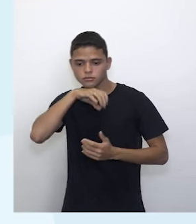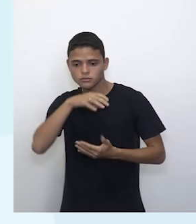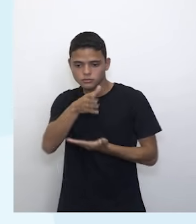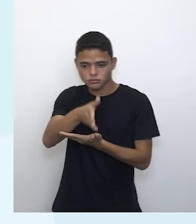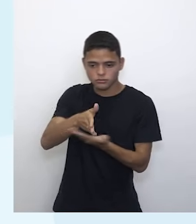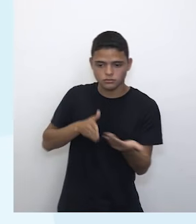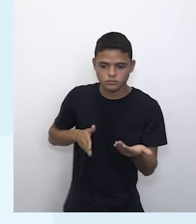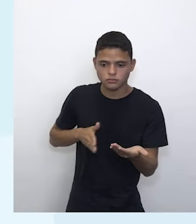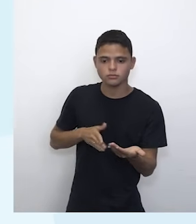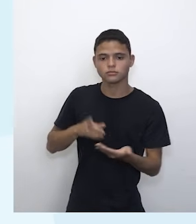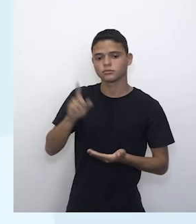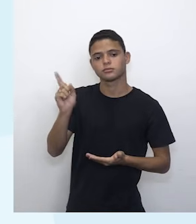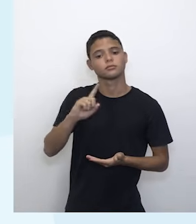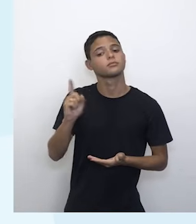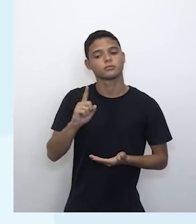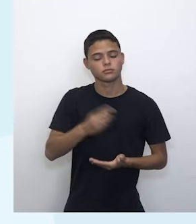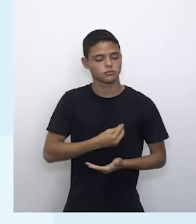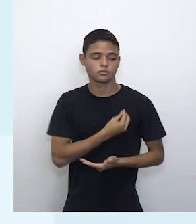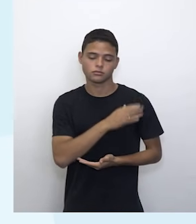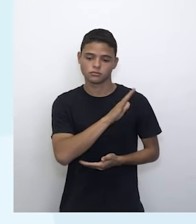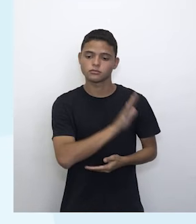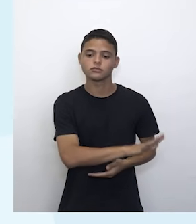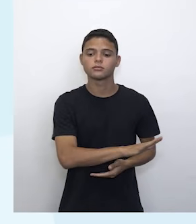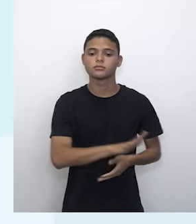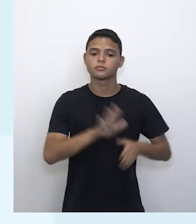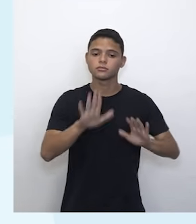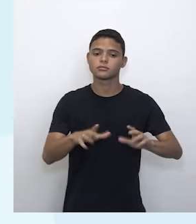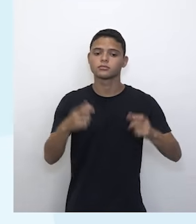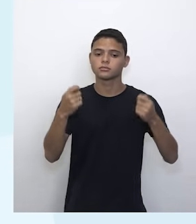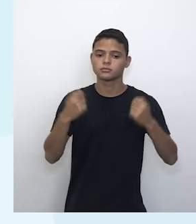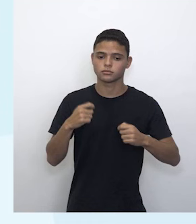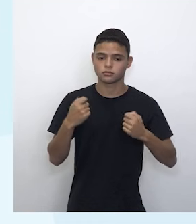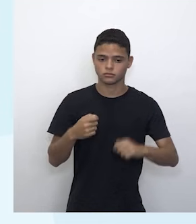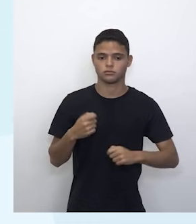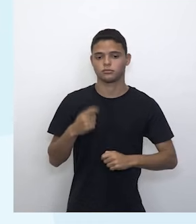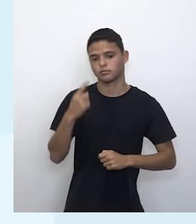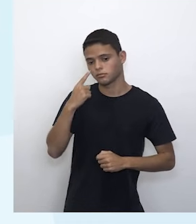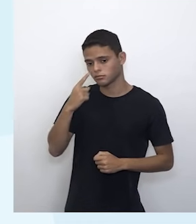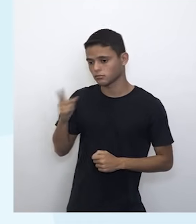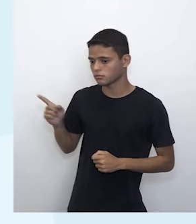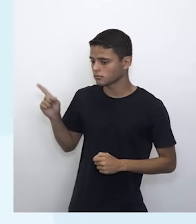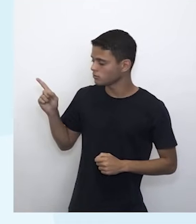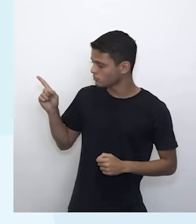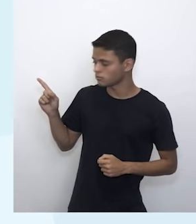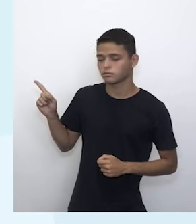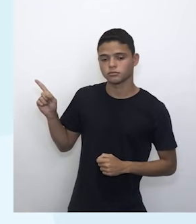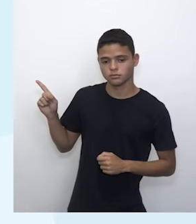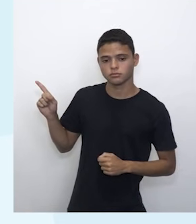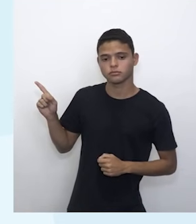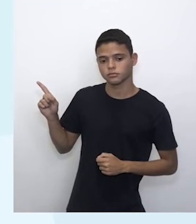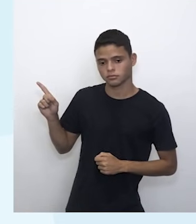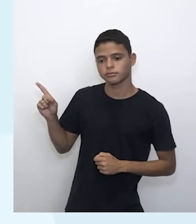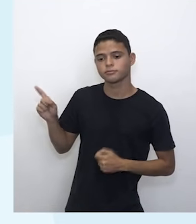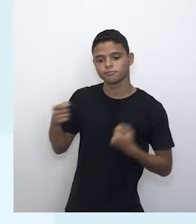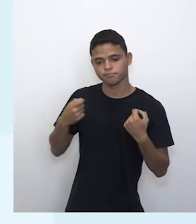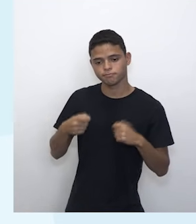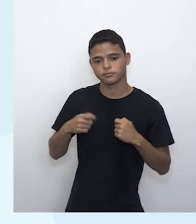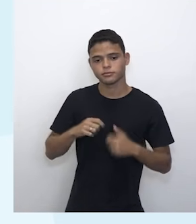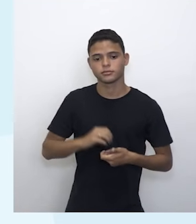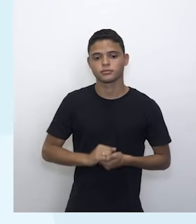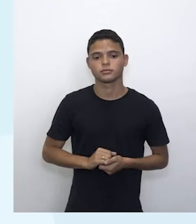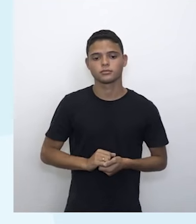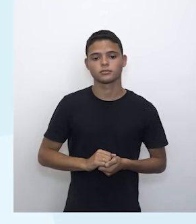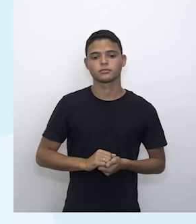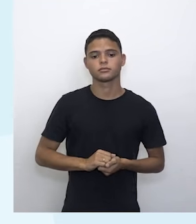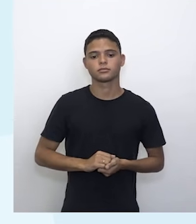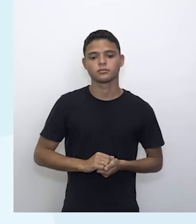dele lá. Mas tem que ter um pedacinho do centro aqui. Se não tiver um pedacinho do centro, ela não se regenera, tá bom?